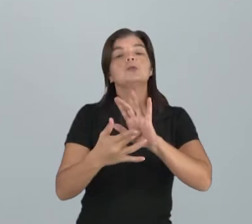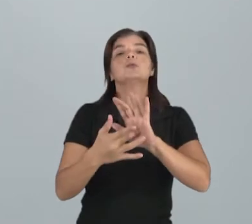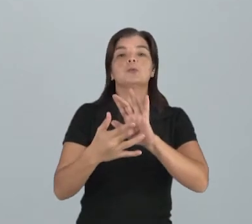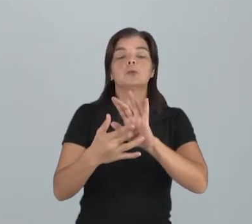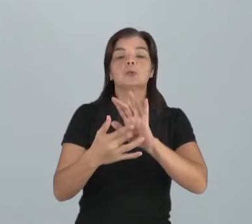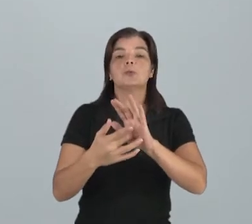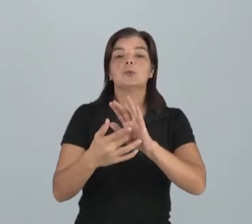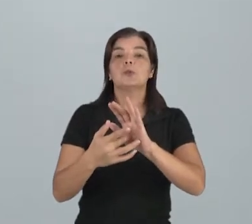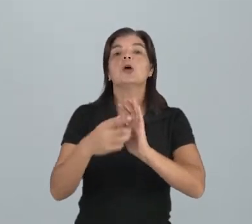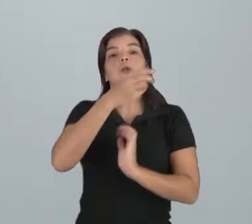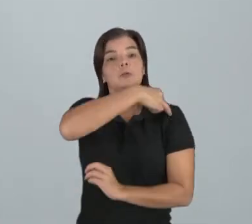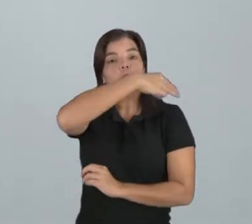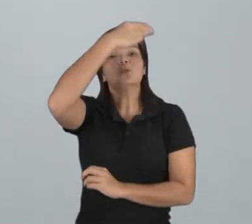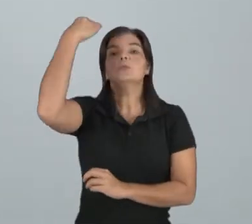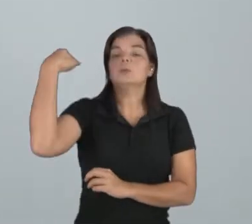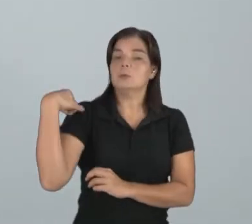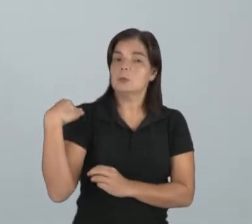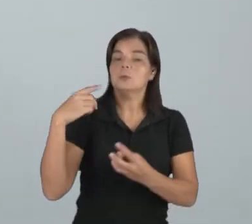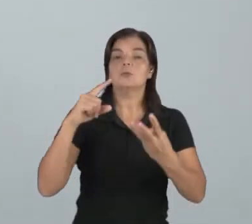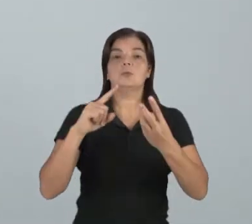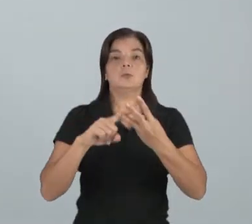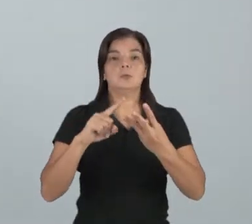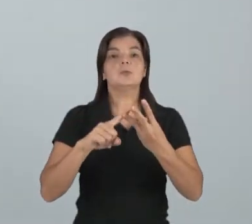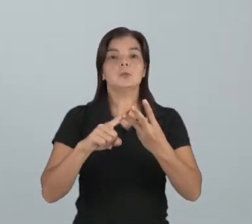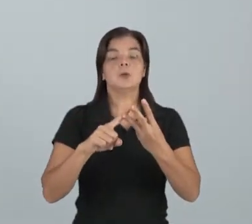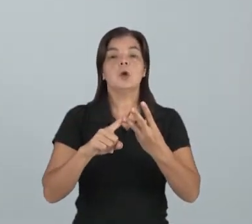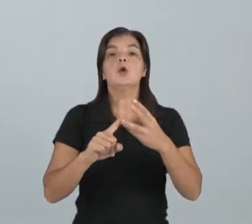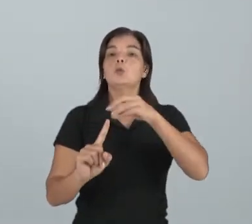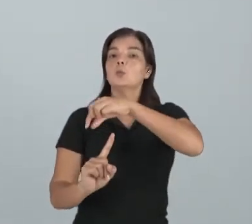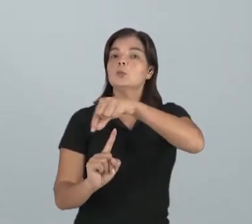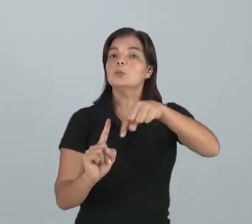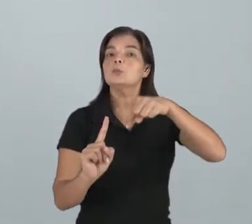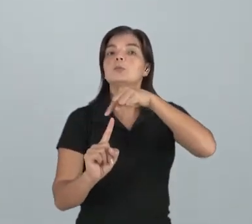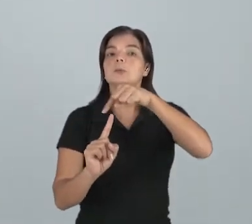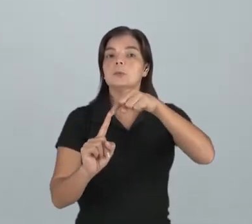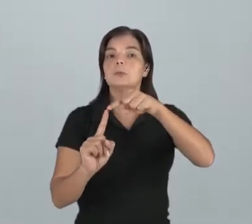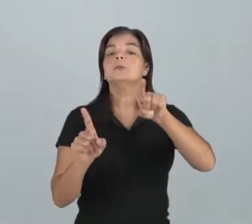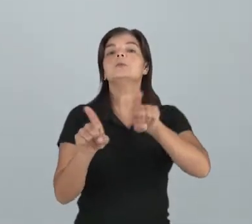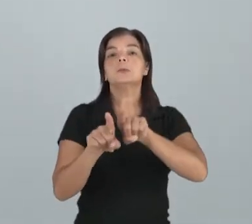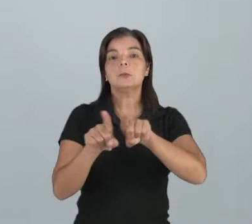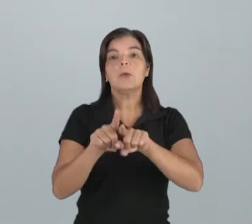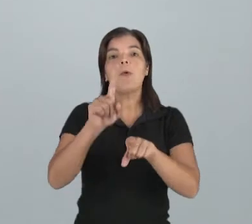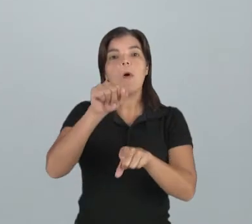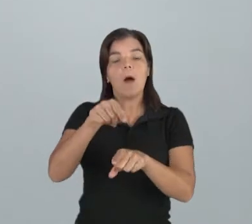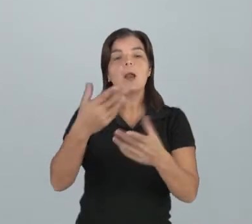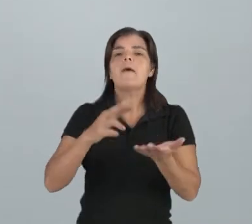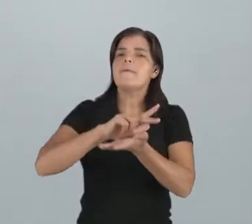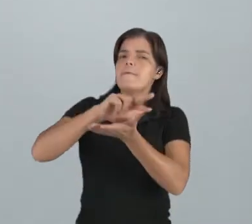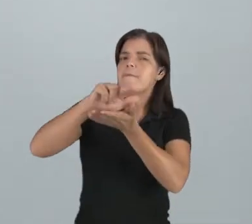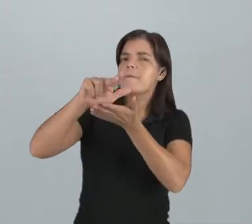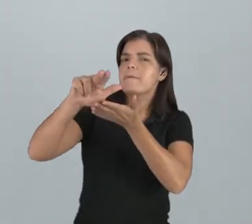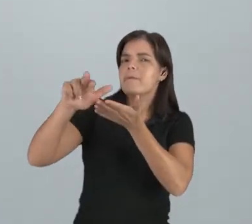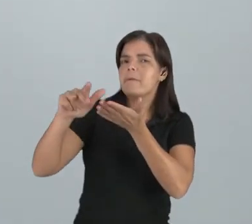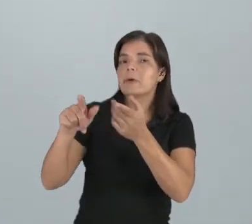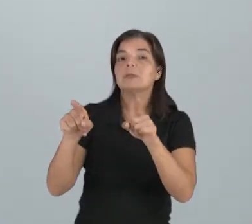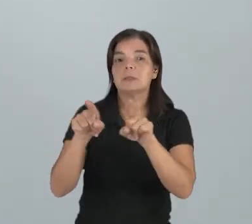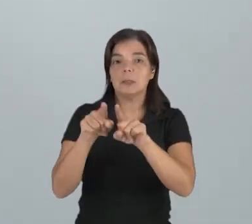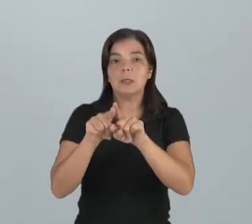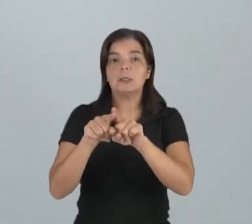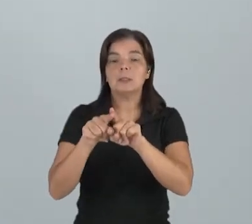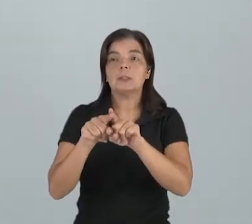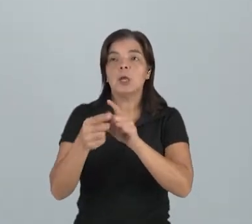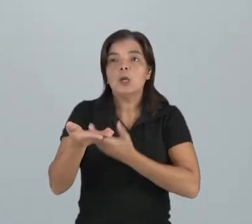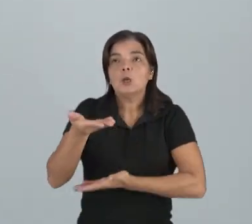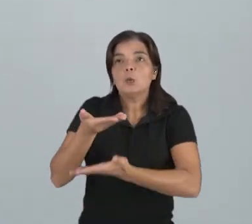a mediação de Maria, a mediação dos santos. Então, é essa variante das